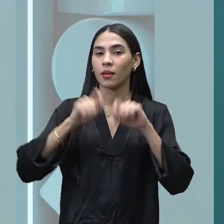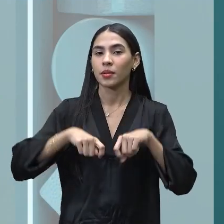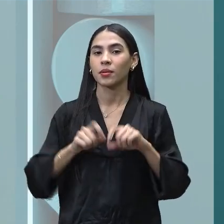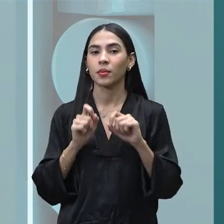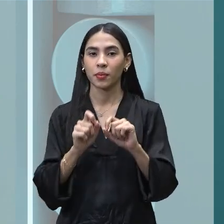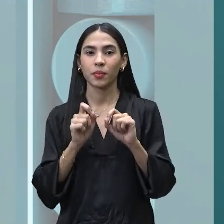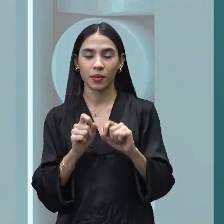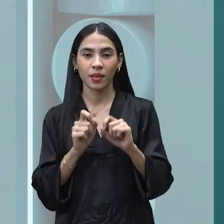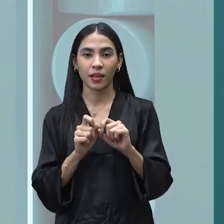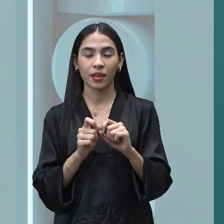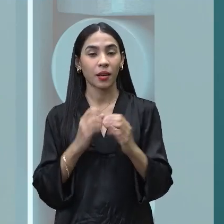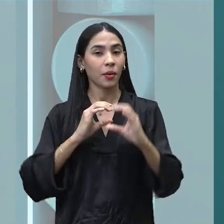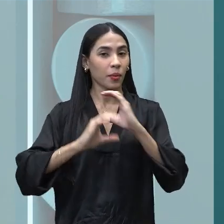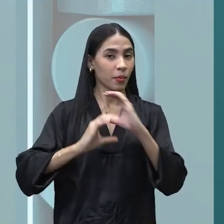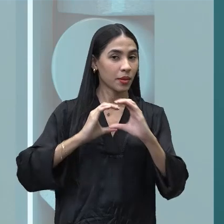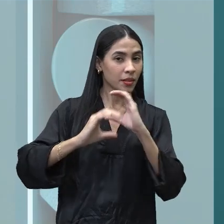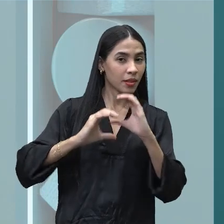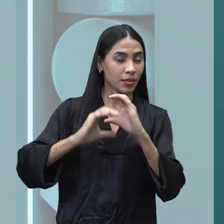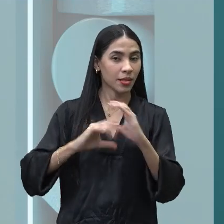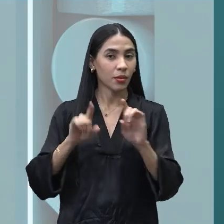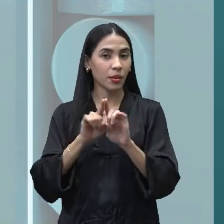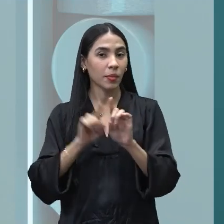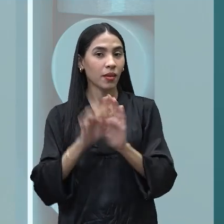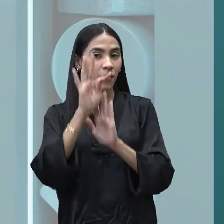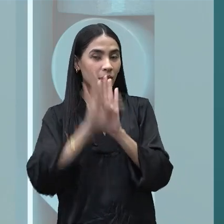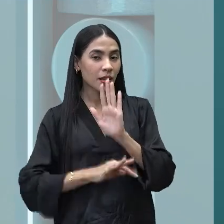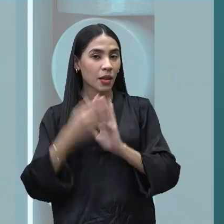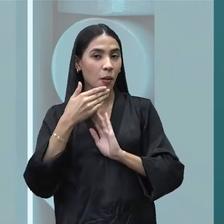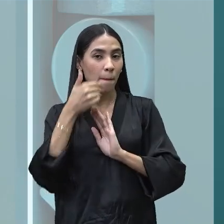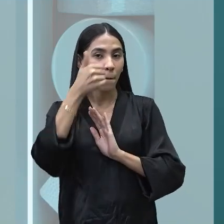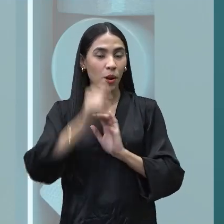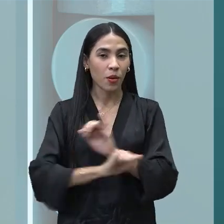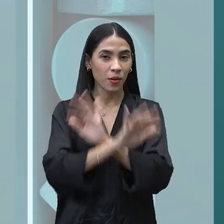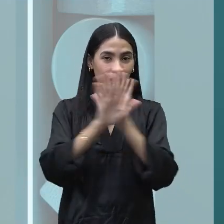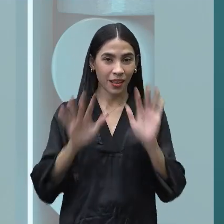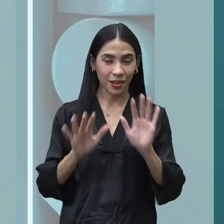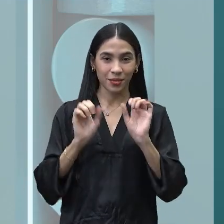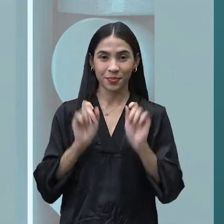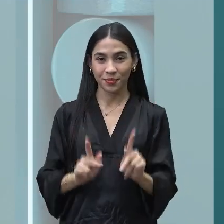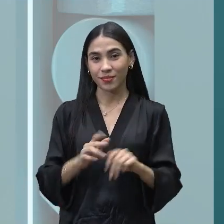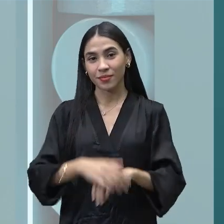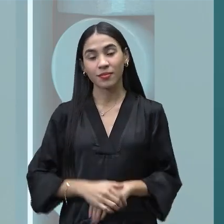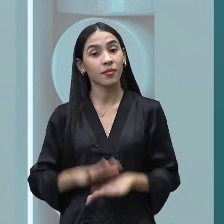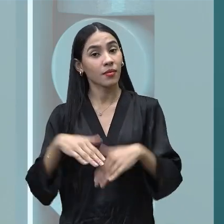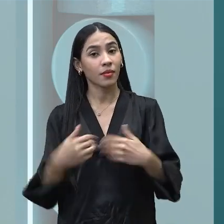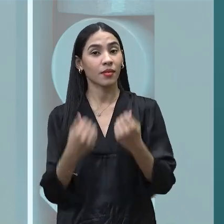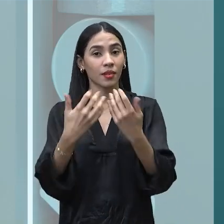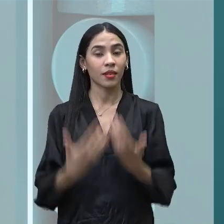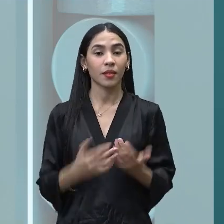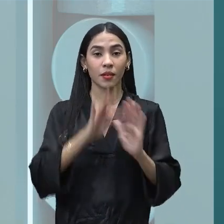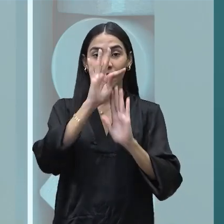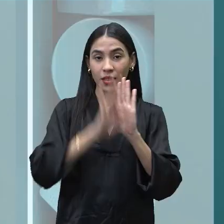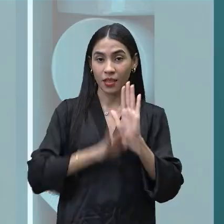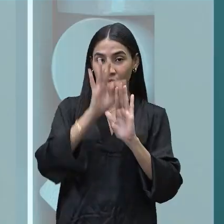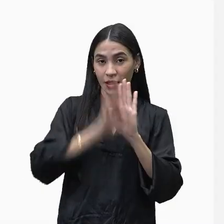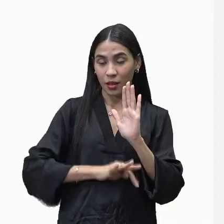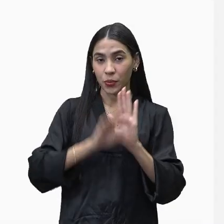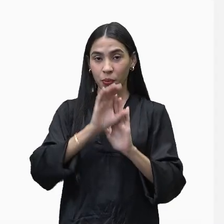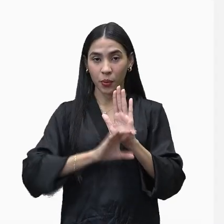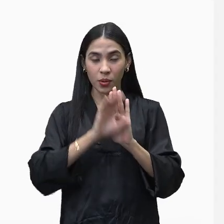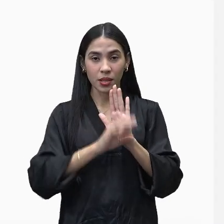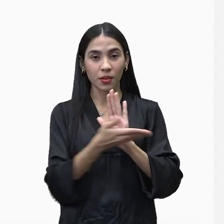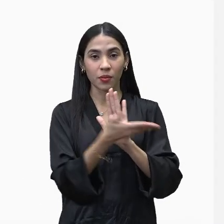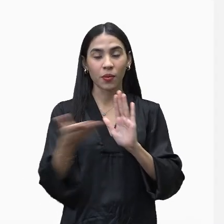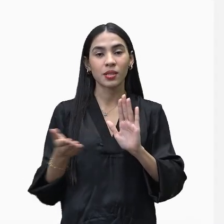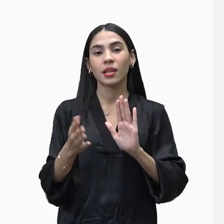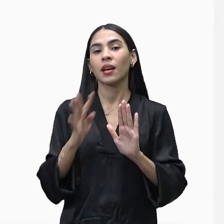nossa comunicação, o nosso texto mais expressivos, ok? Então, colocando aí o nosso texto, o conceito para que